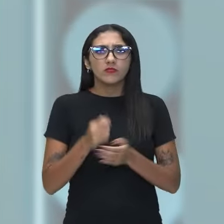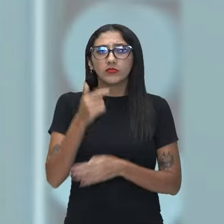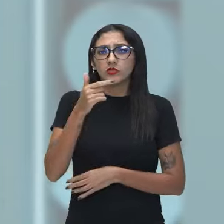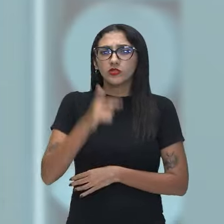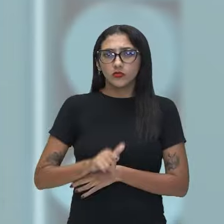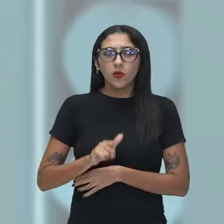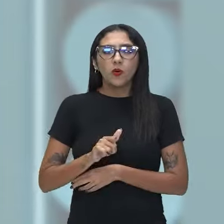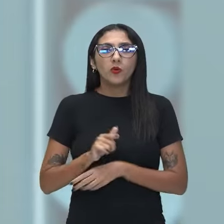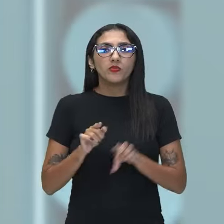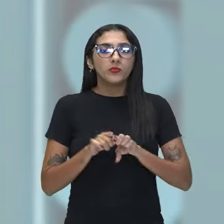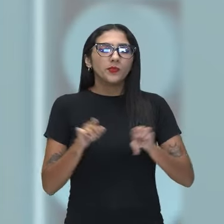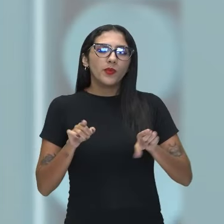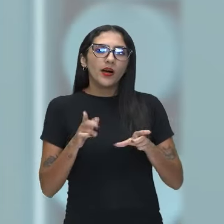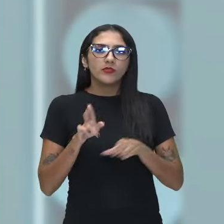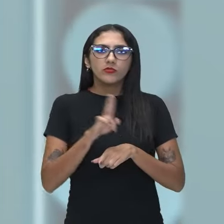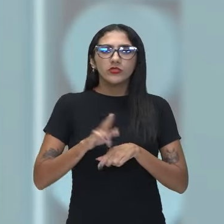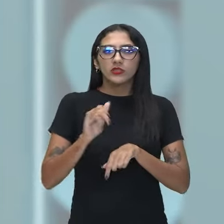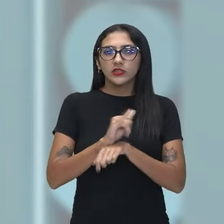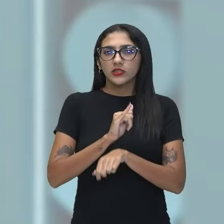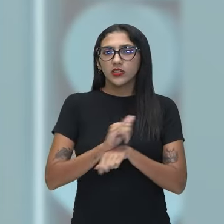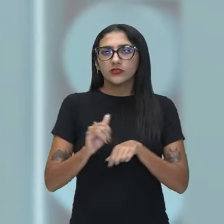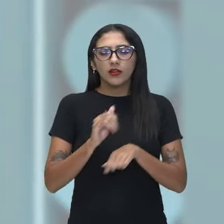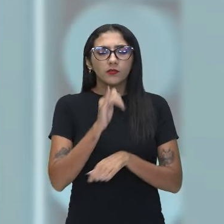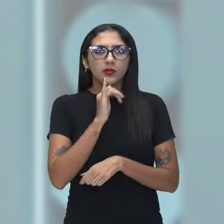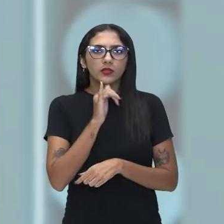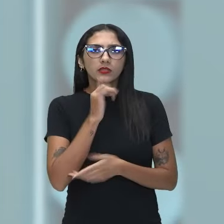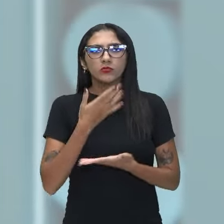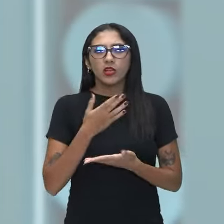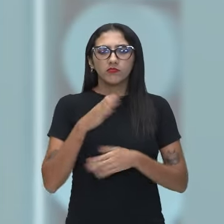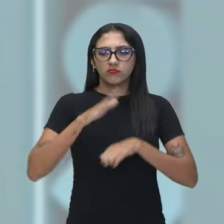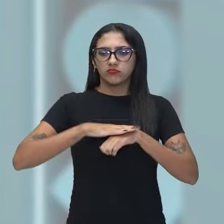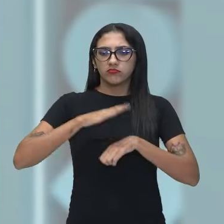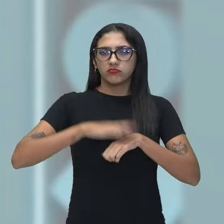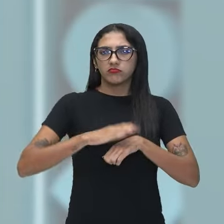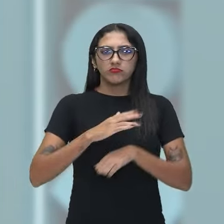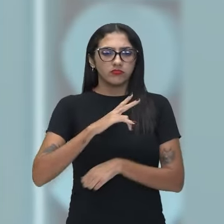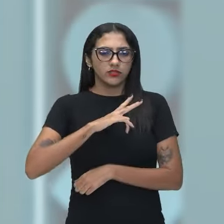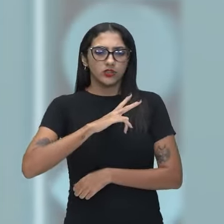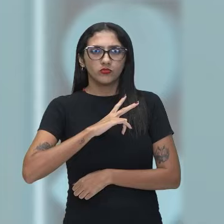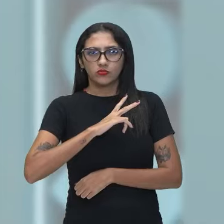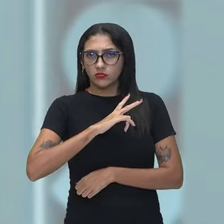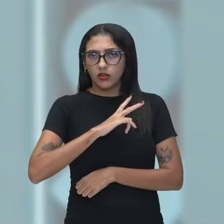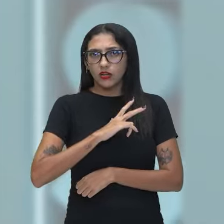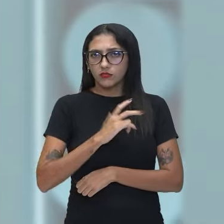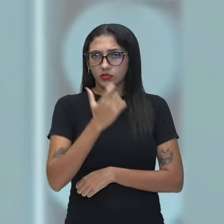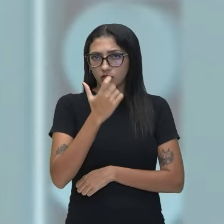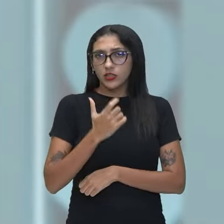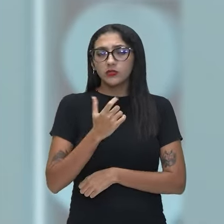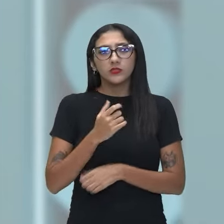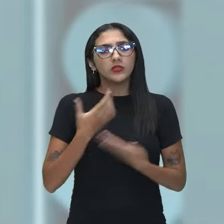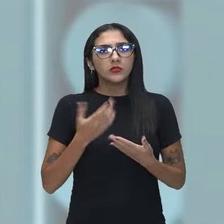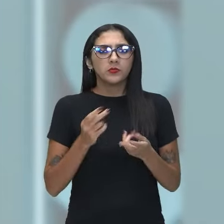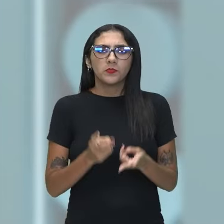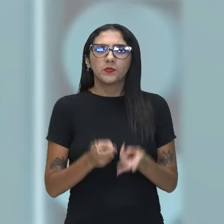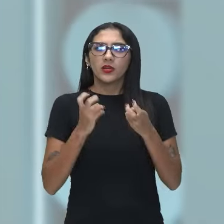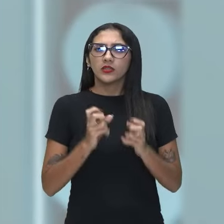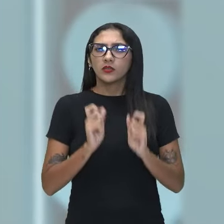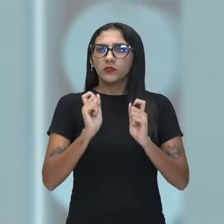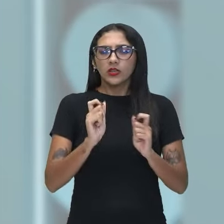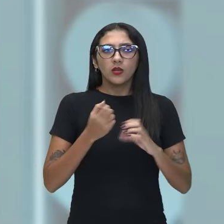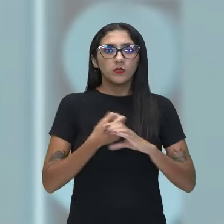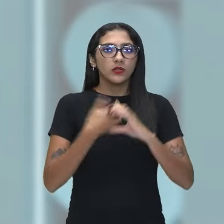aquilo que nós chamamos de as nossas próprias palavras, porque isso demonstra que, de fato, nós conseguimos